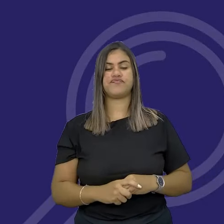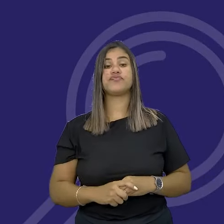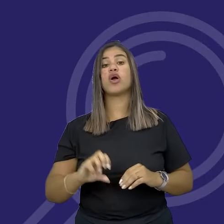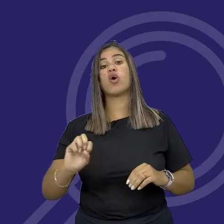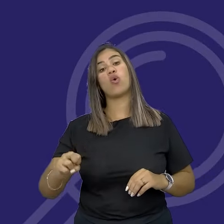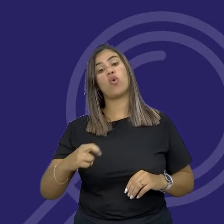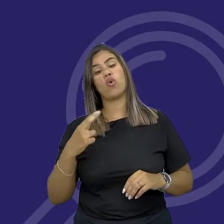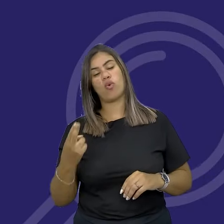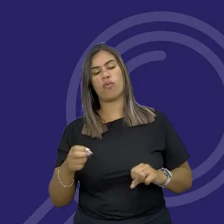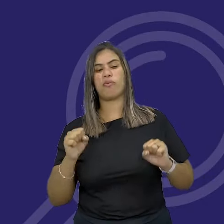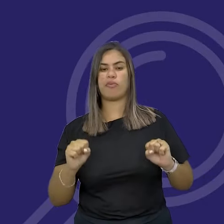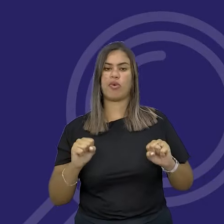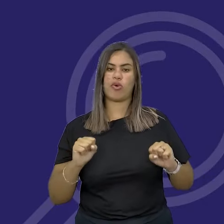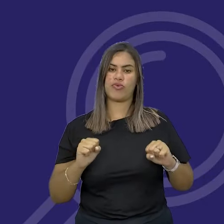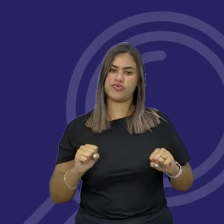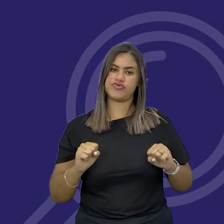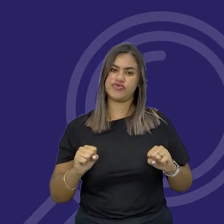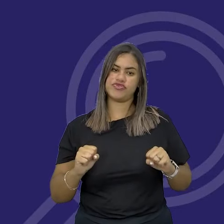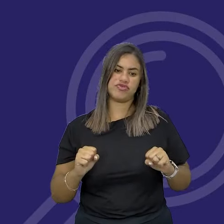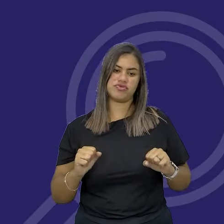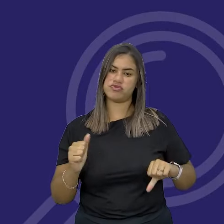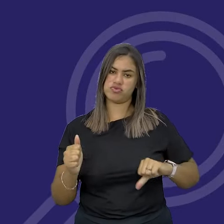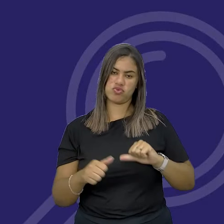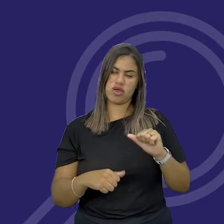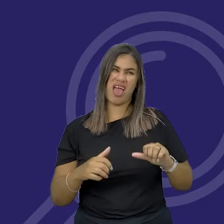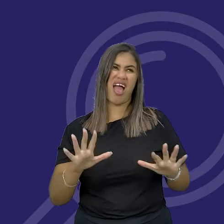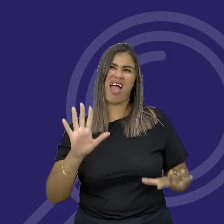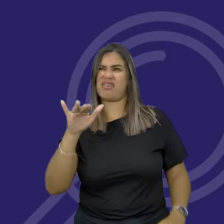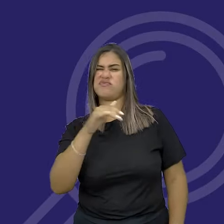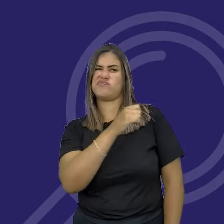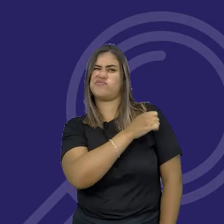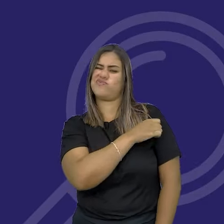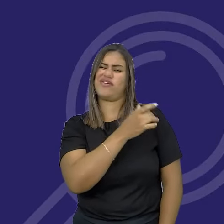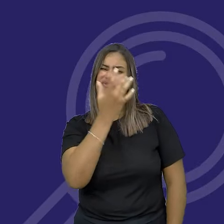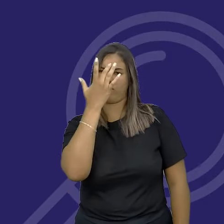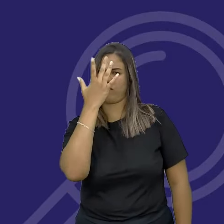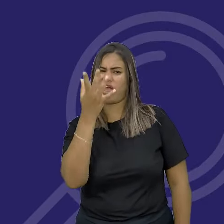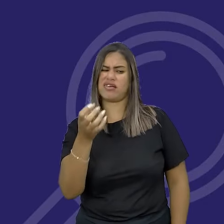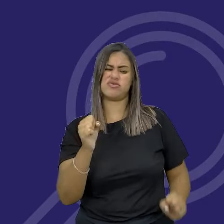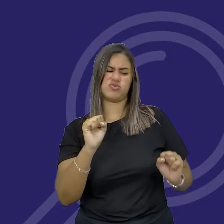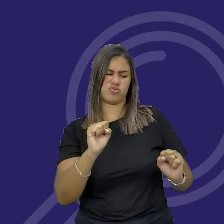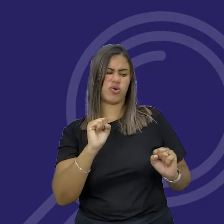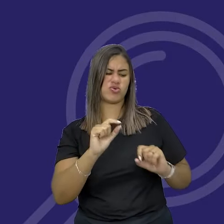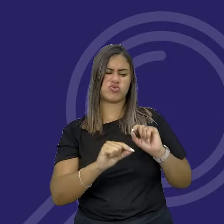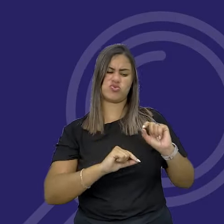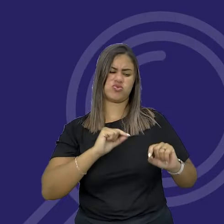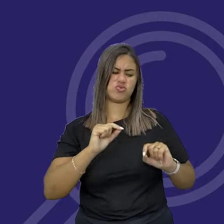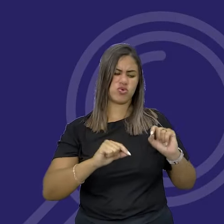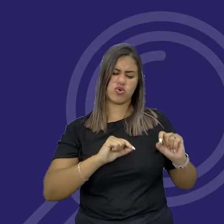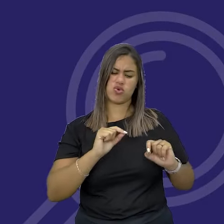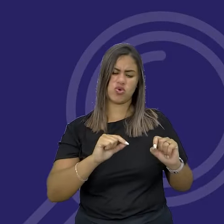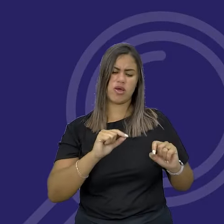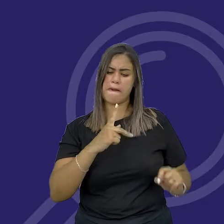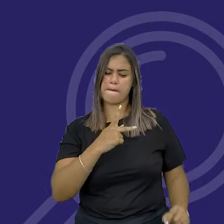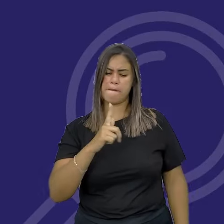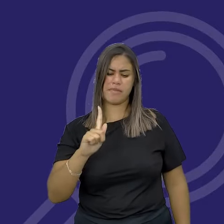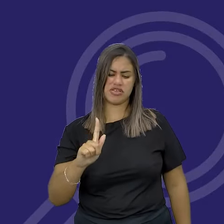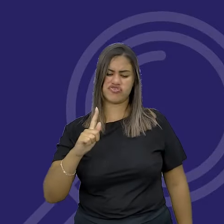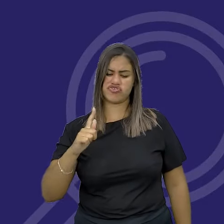pode puxar, de repente, a um aluno que já foi lá e falou, opa, peraí, isso aqui pode ser uma soma dos termos da TG